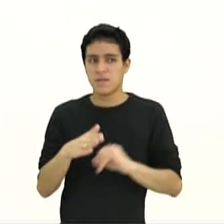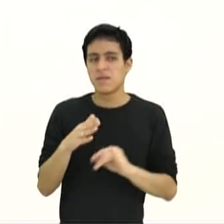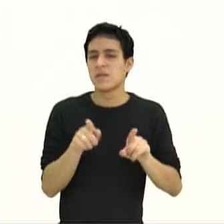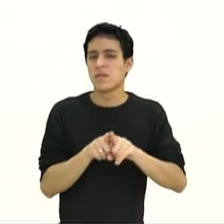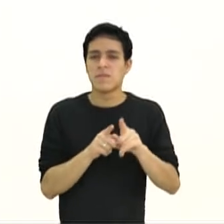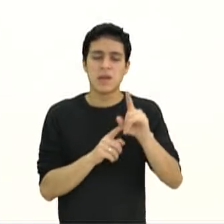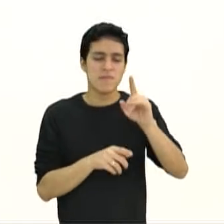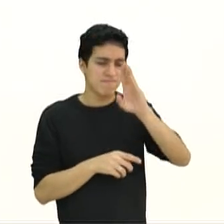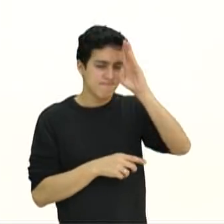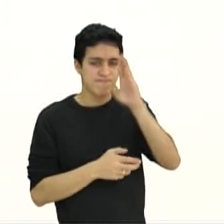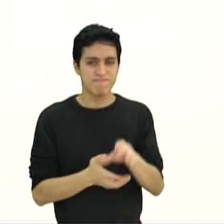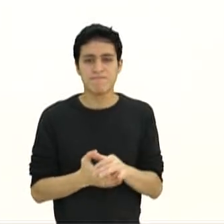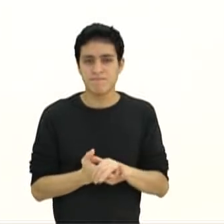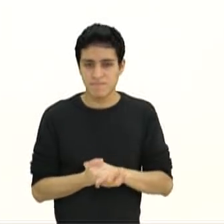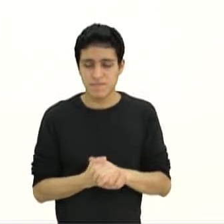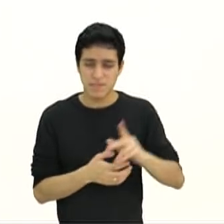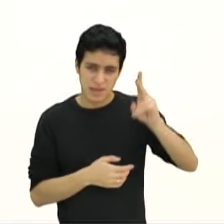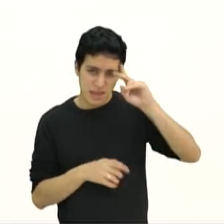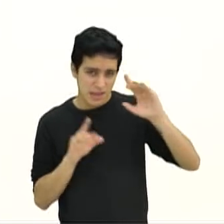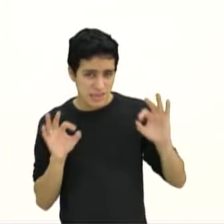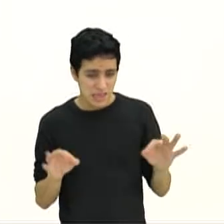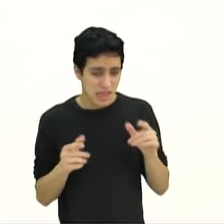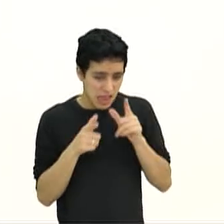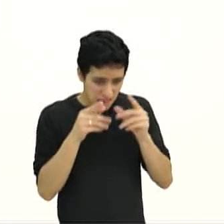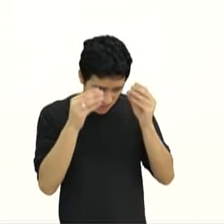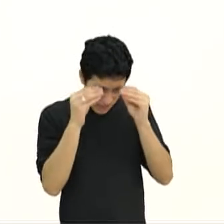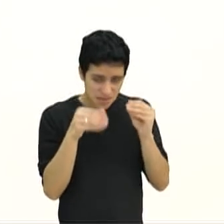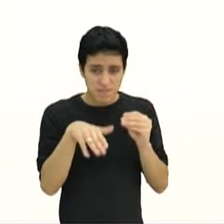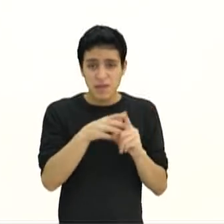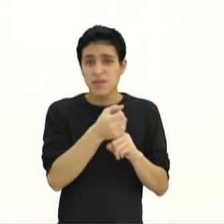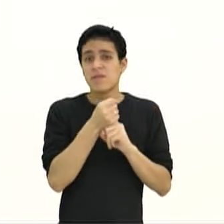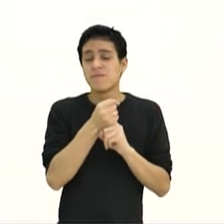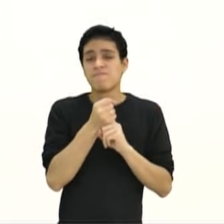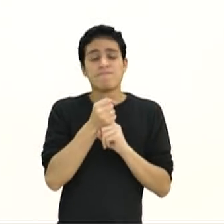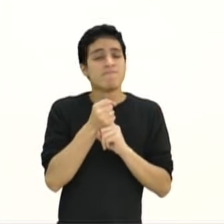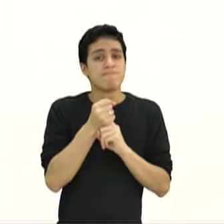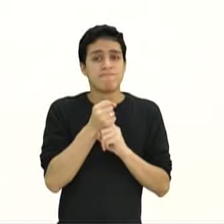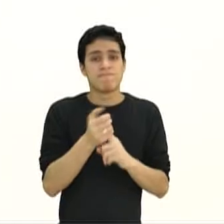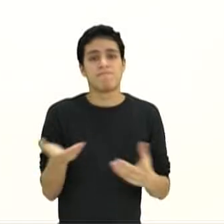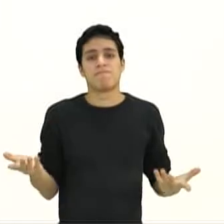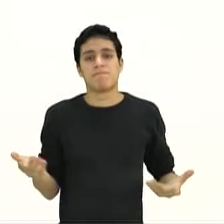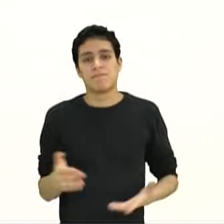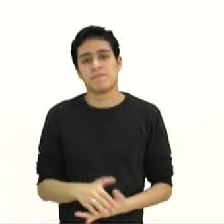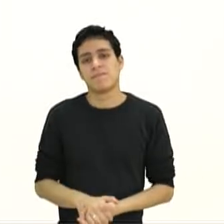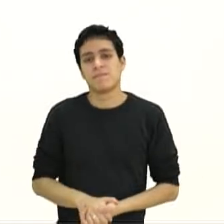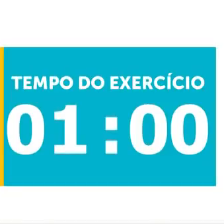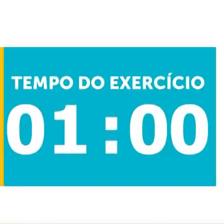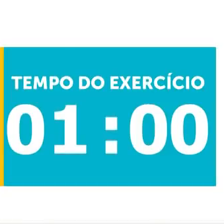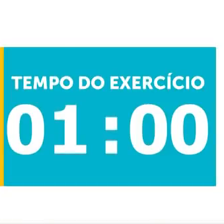e objetiva. Lembre-se, a linguagem predominante.